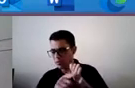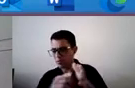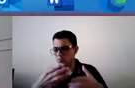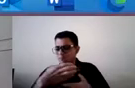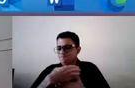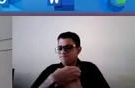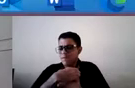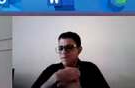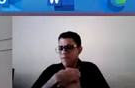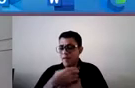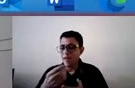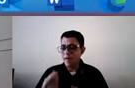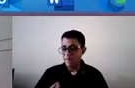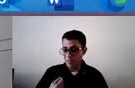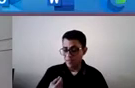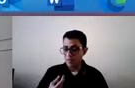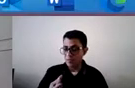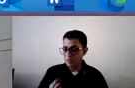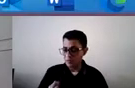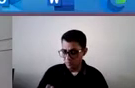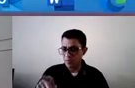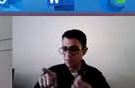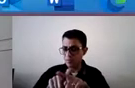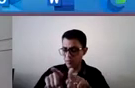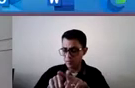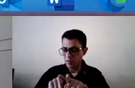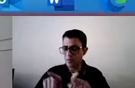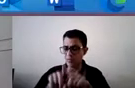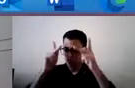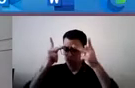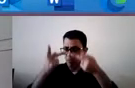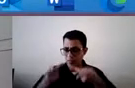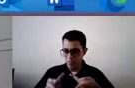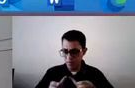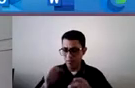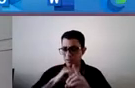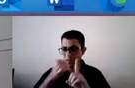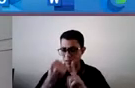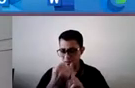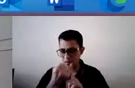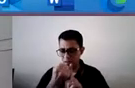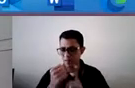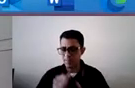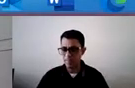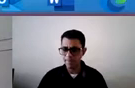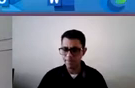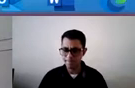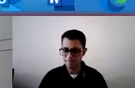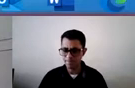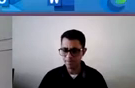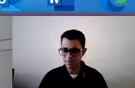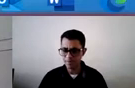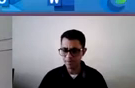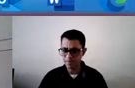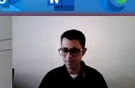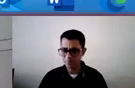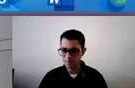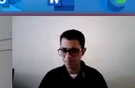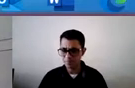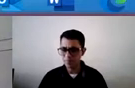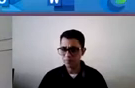afetam a vida das pessoas e afetam o seu entorno social. Né? Essa distinção, ela é